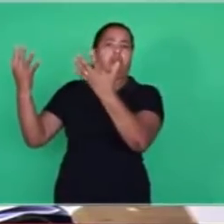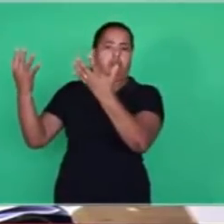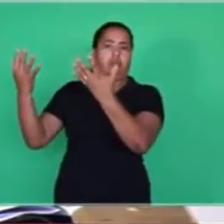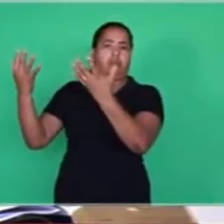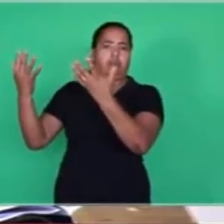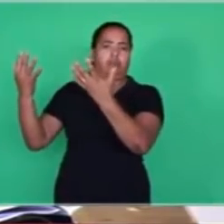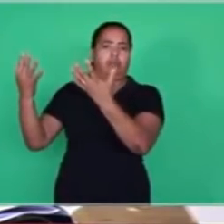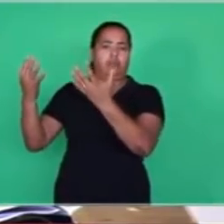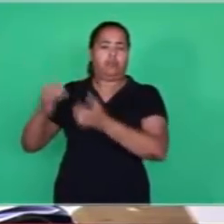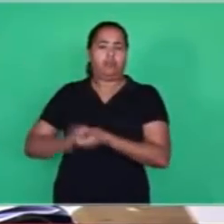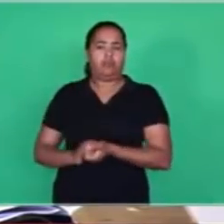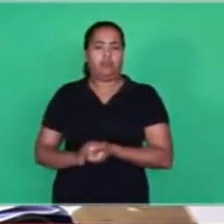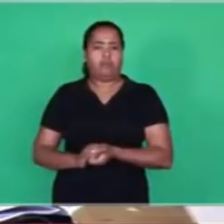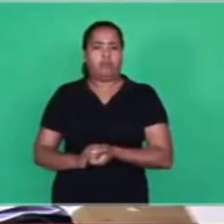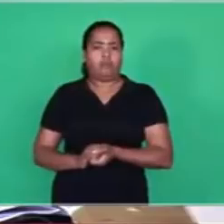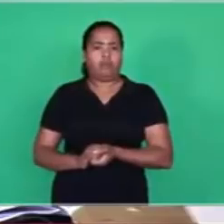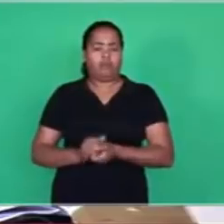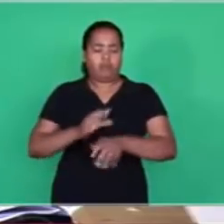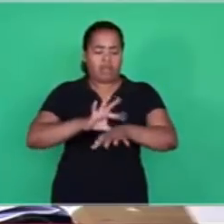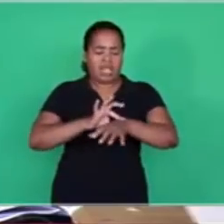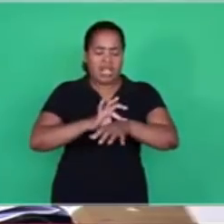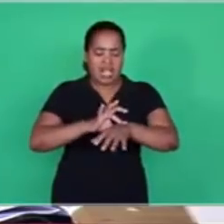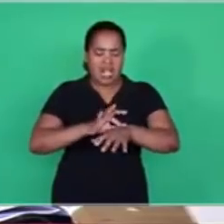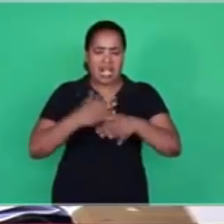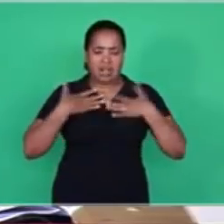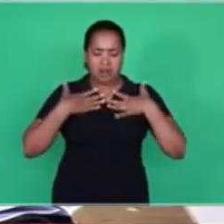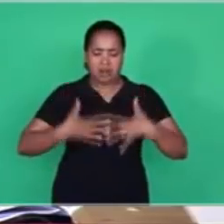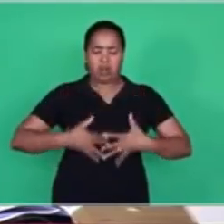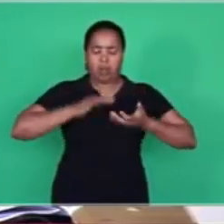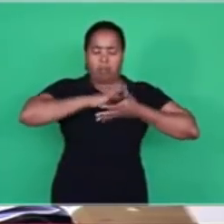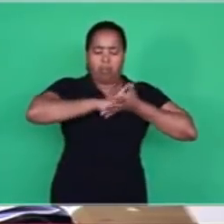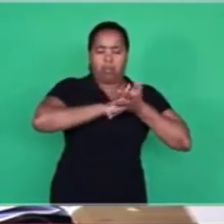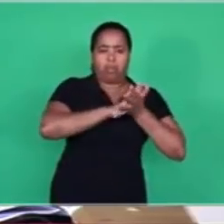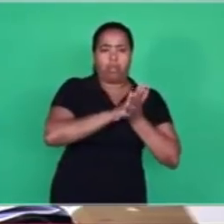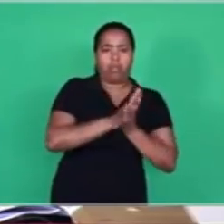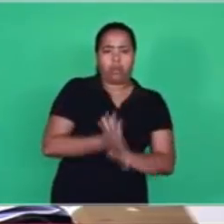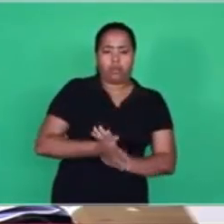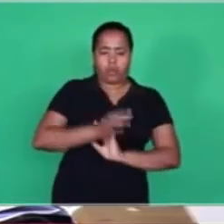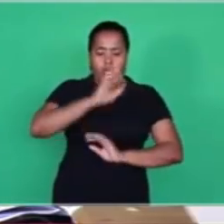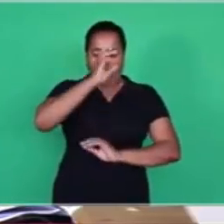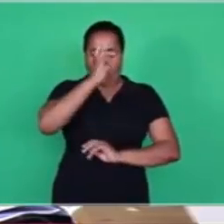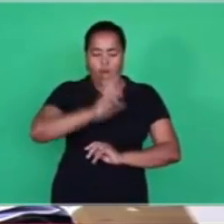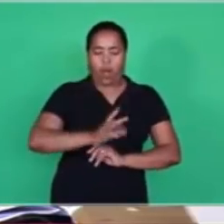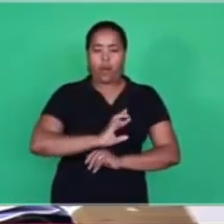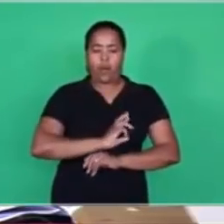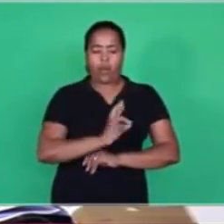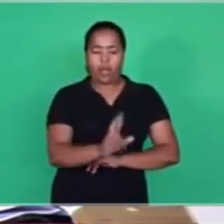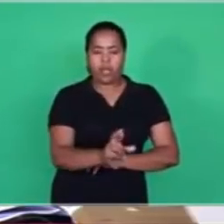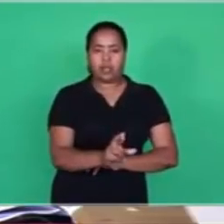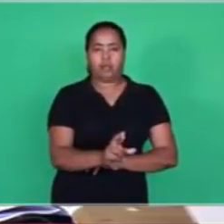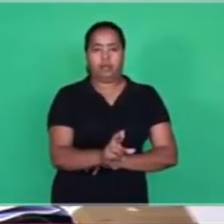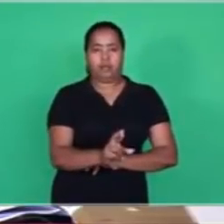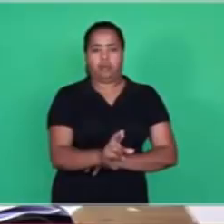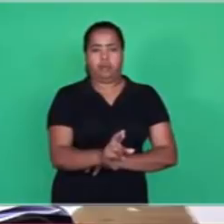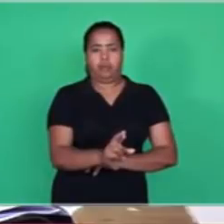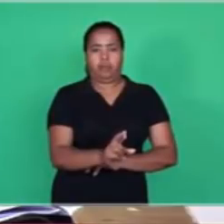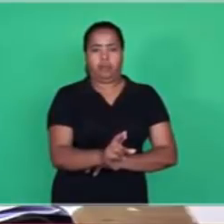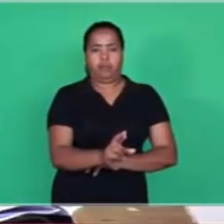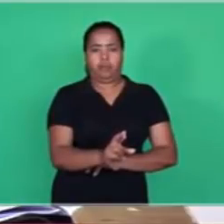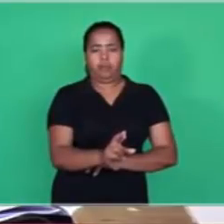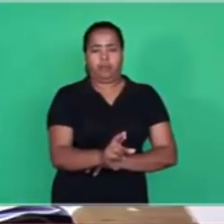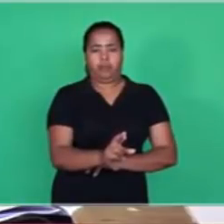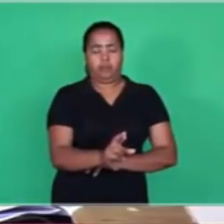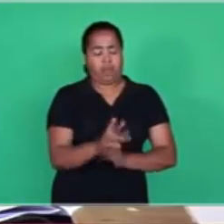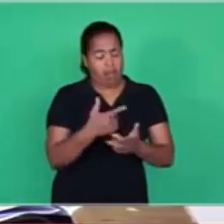Deus. A carne será destruída, aí entrará o milênio. Pronto, irmãos? É muita coisa.